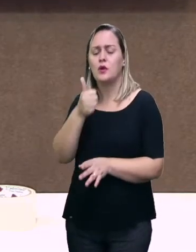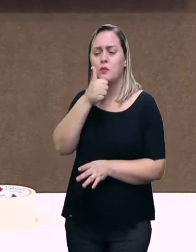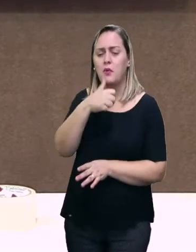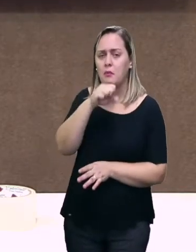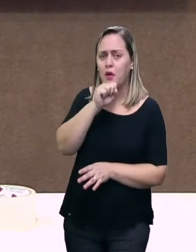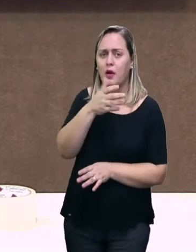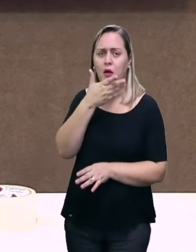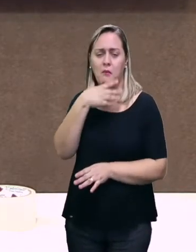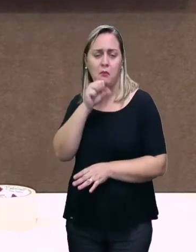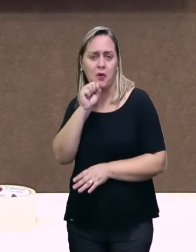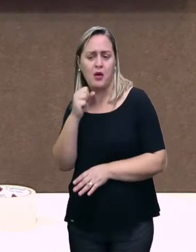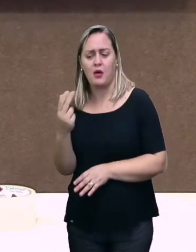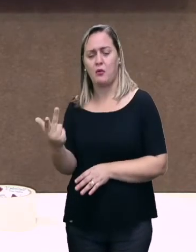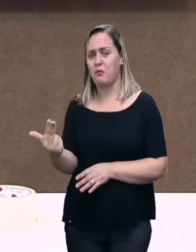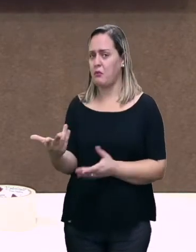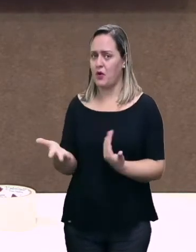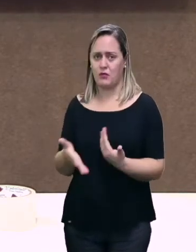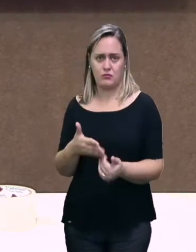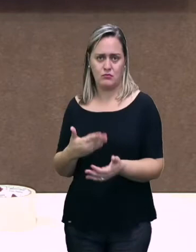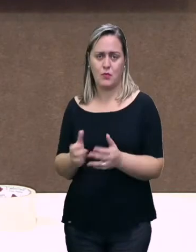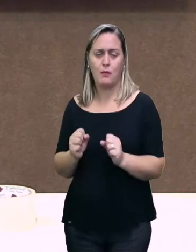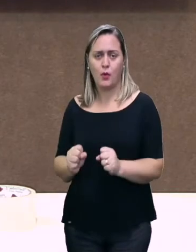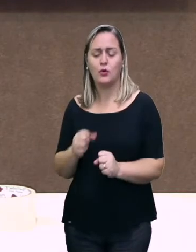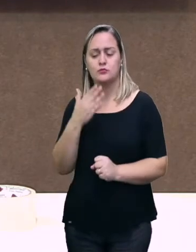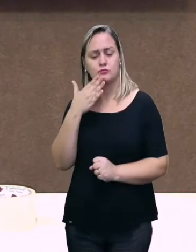o responsável, para te ajudar.